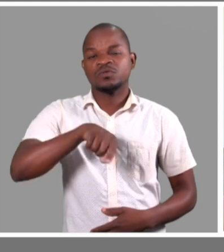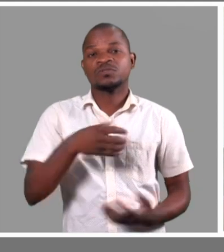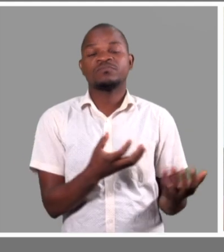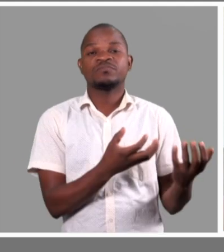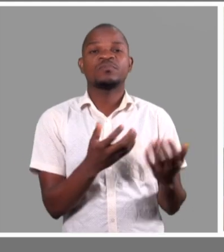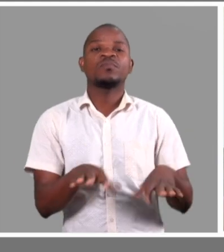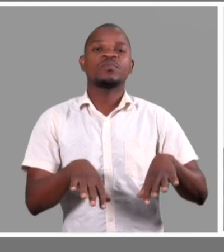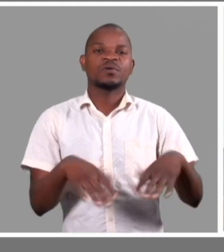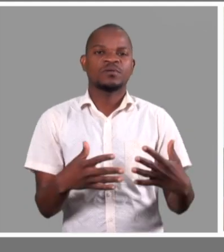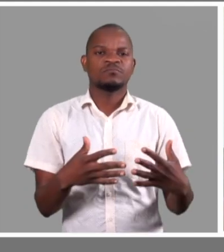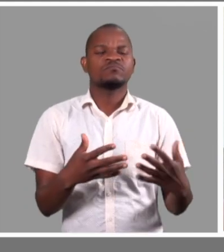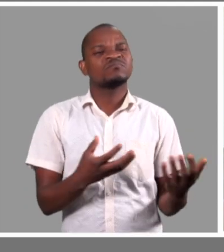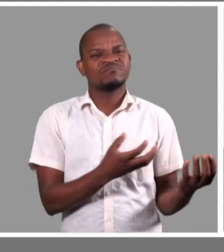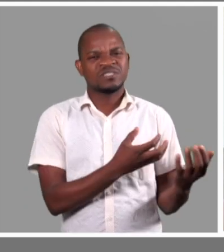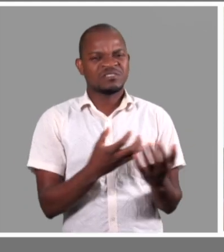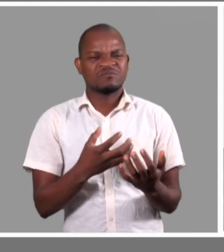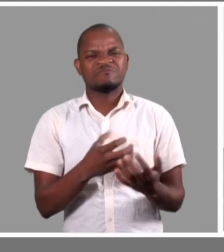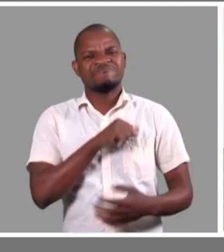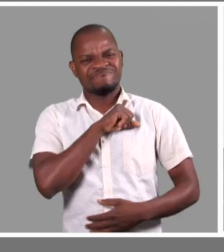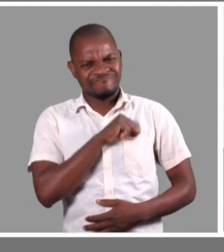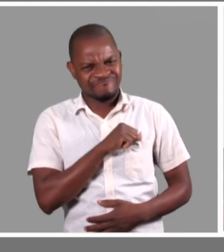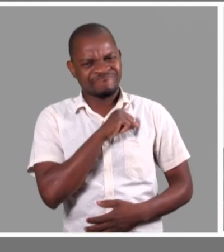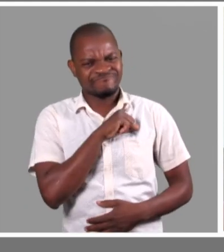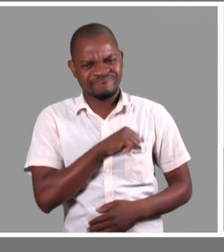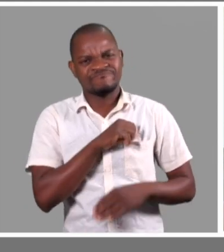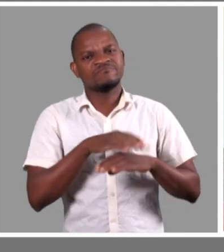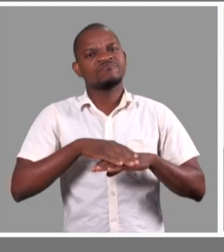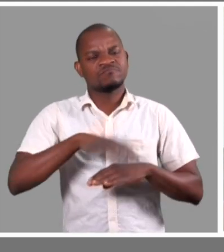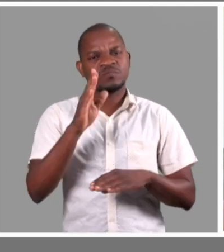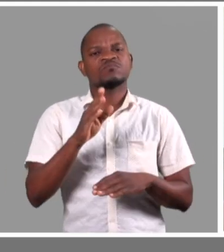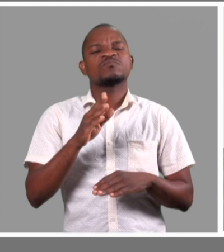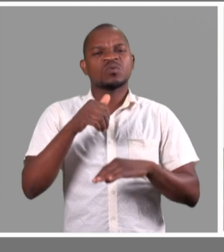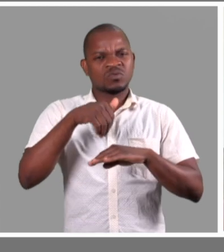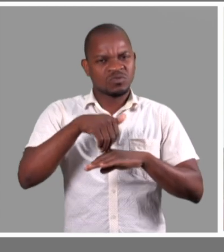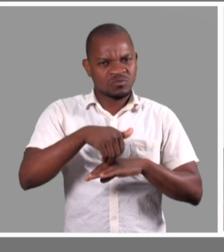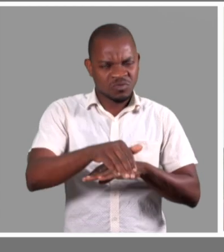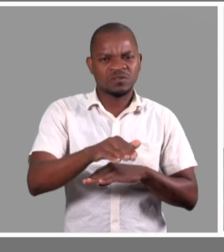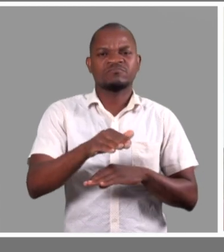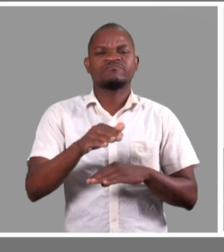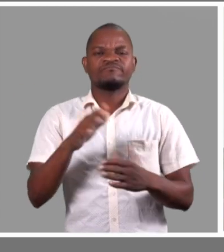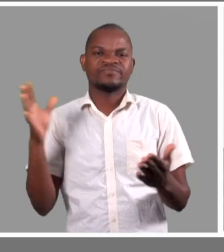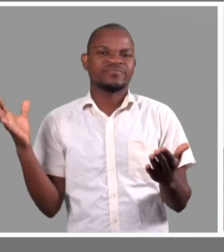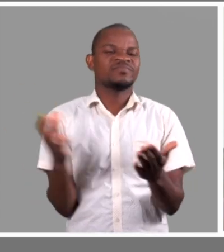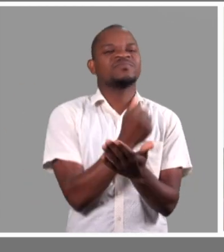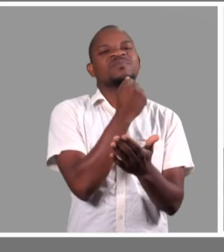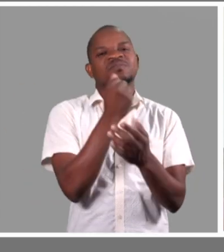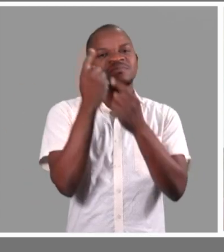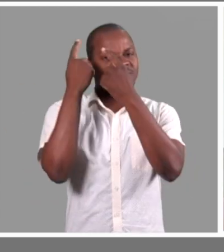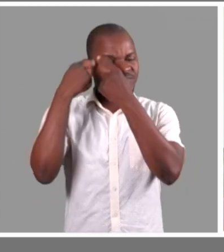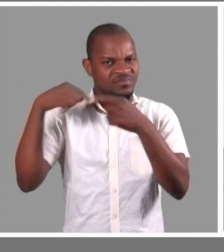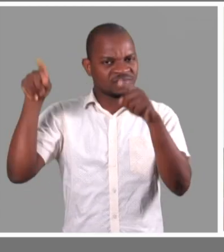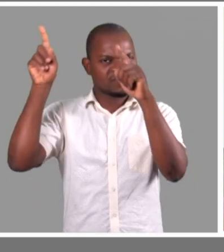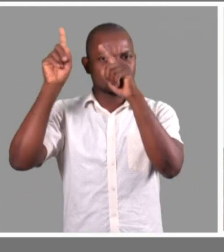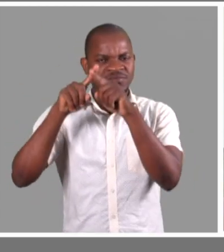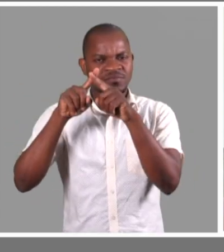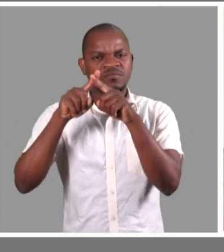gente precisa, é de fer, muito bem, e persistir nos nossos, sóis,